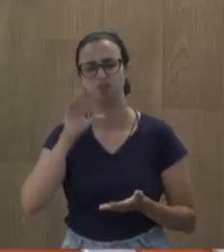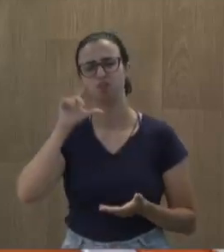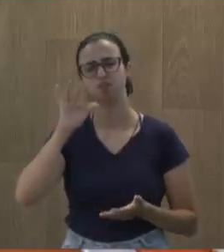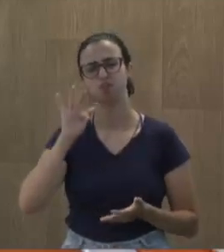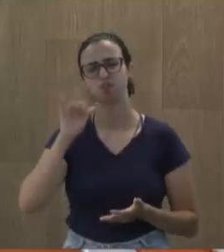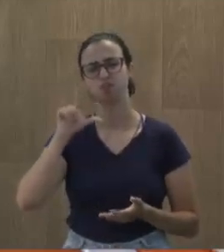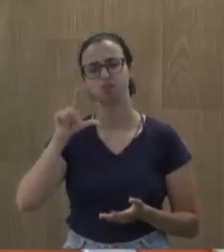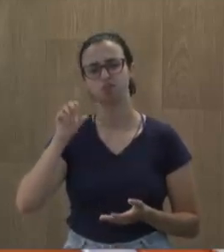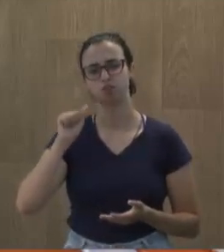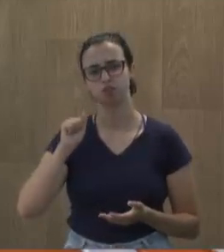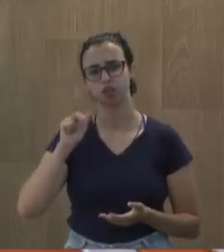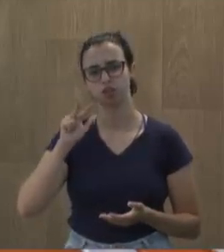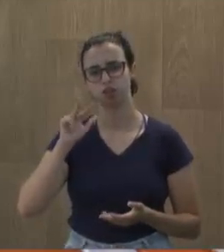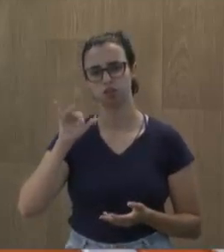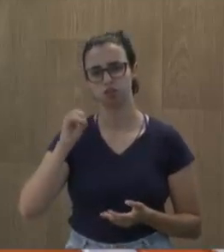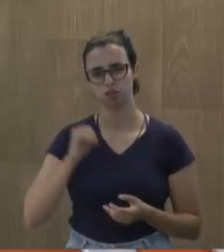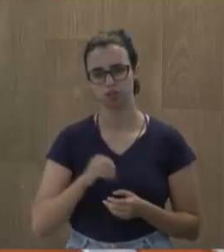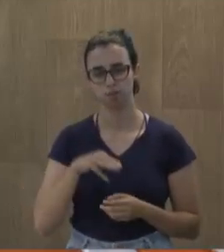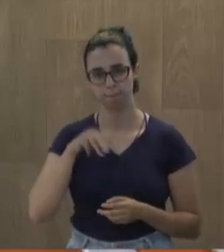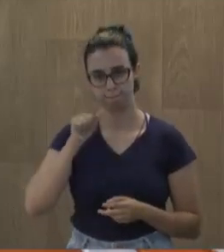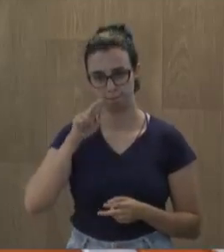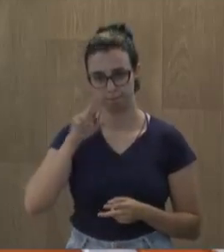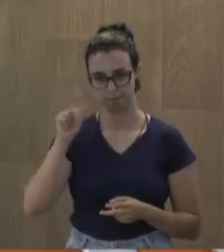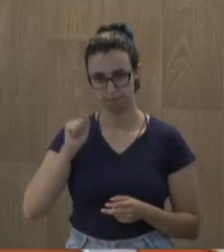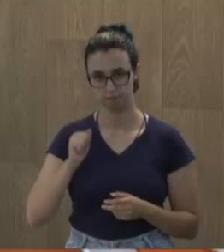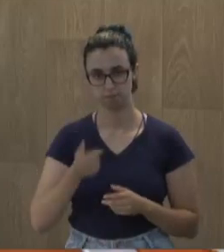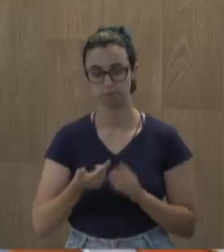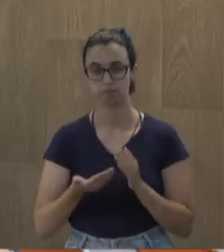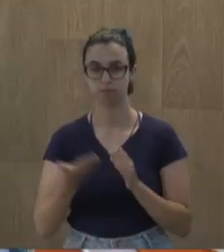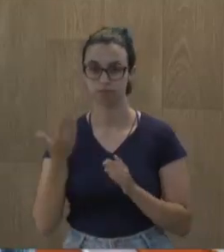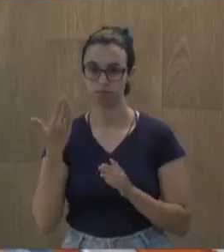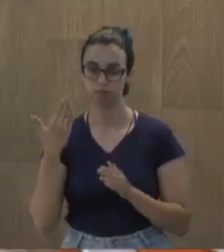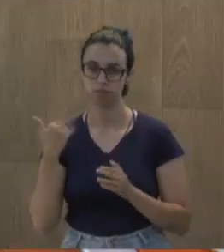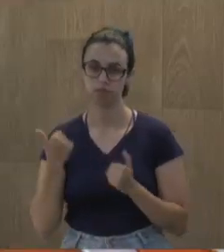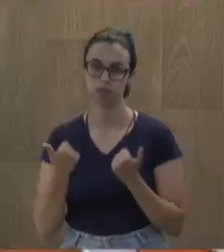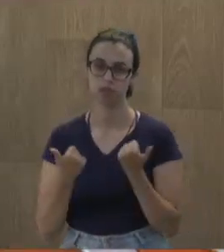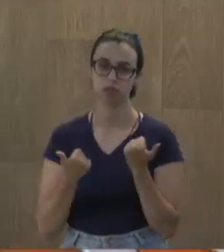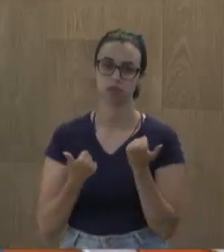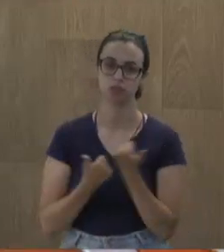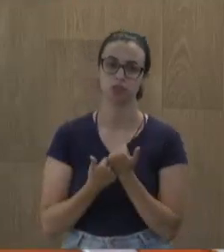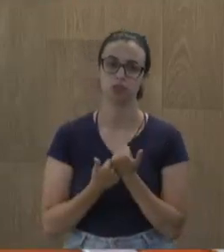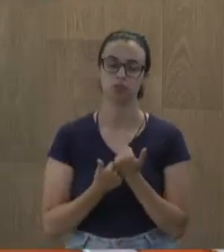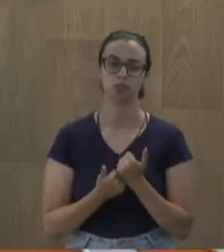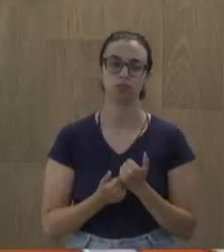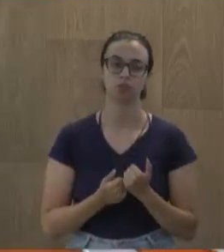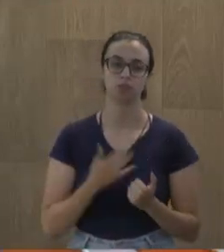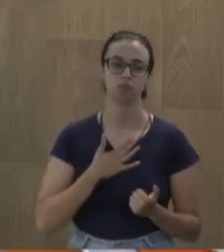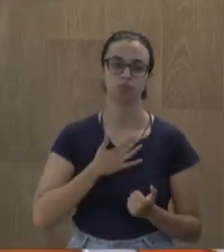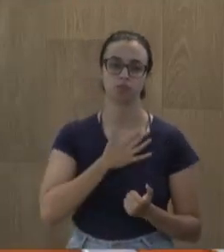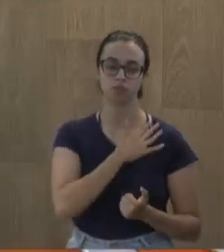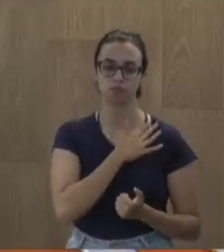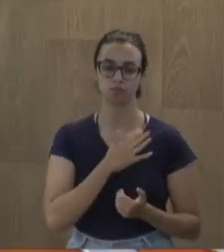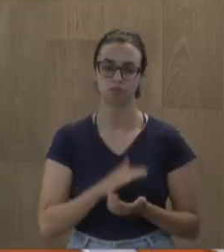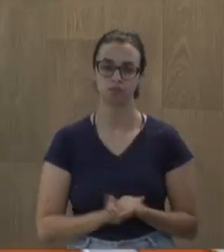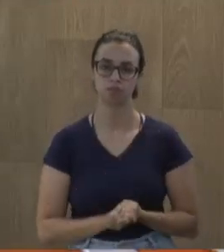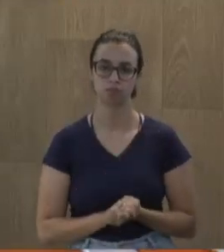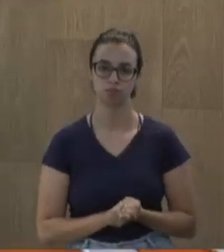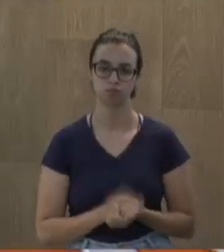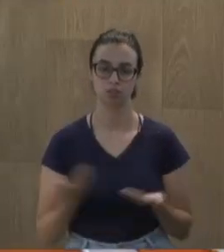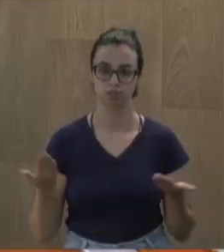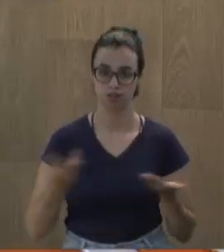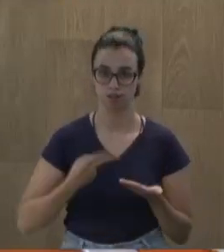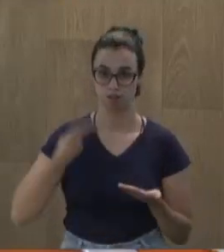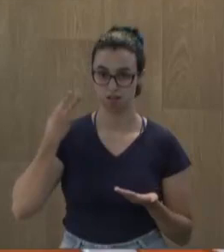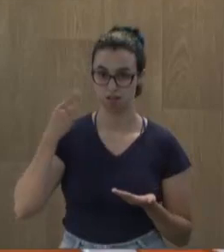era assessor do do do sargento Helton na época hoje em 2021 quando ela sumiu como